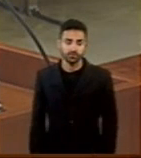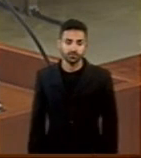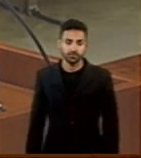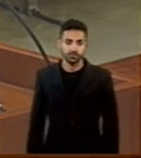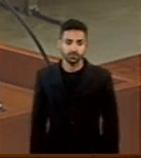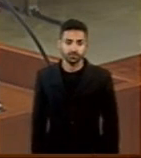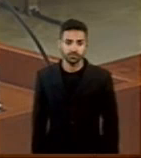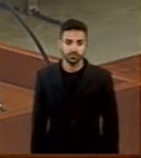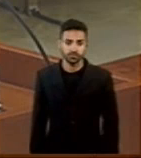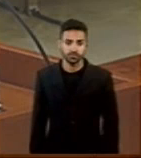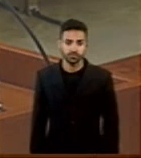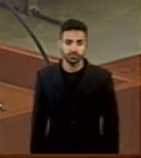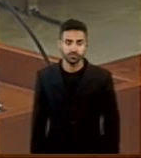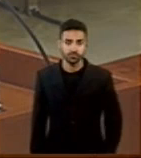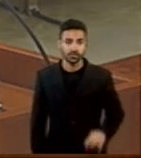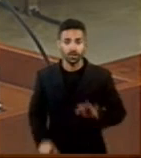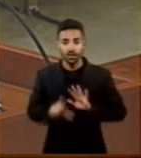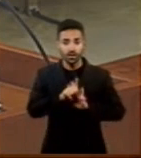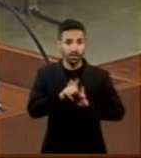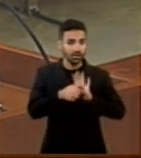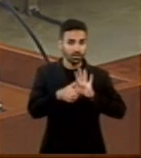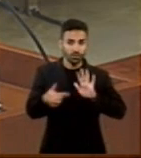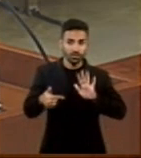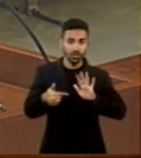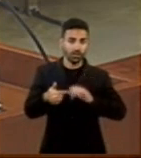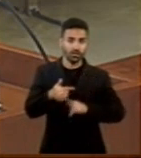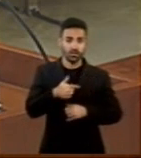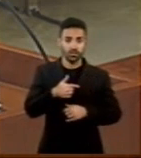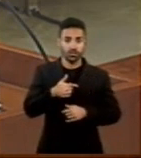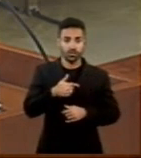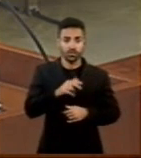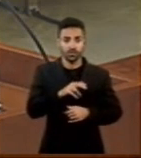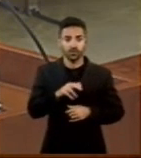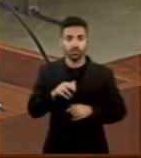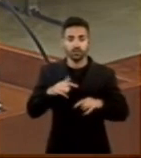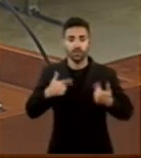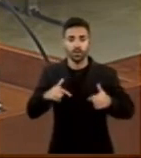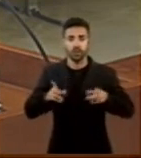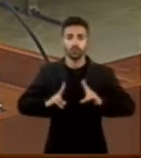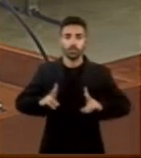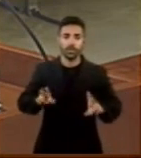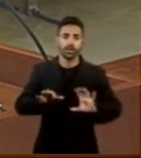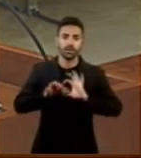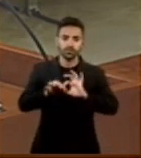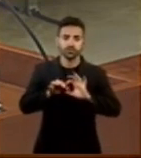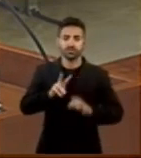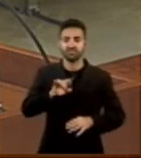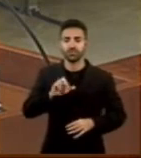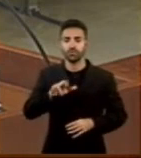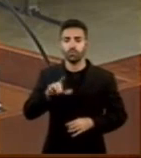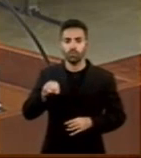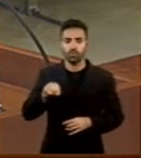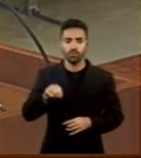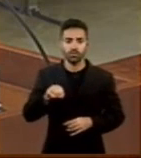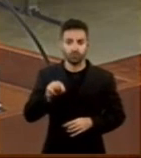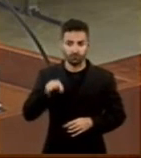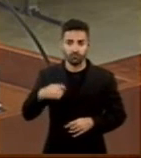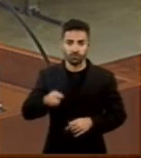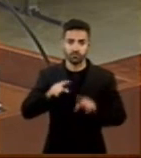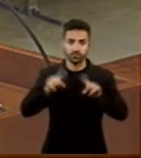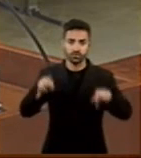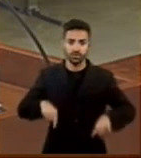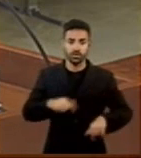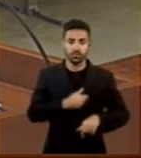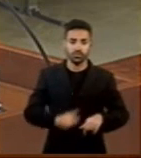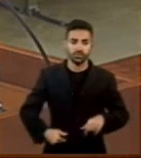que, embora não haja previsão na legislação para se chamar dessa forma de trabalhador permanente com vínculo, esse servidor público, mas, por uso ao longo